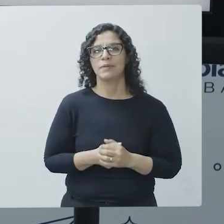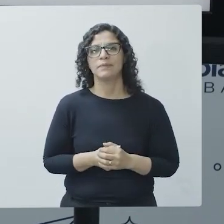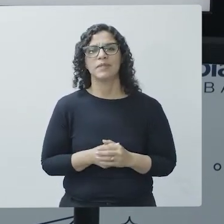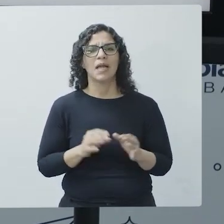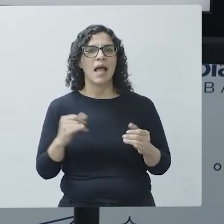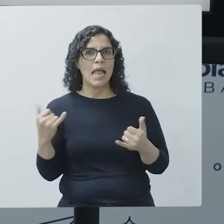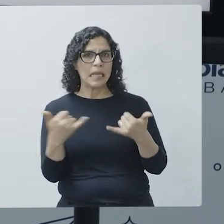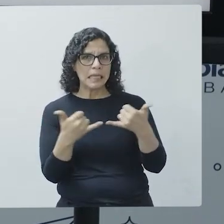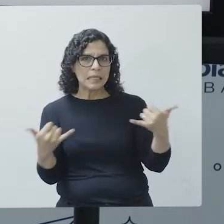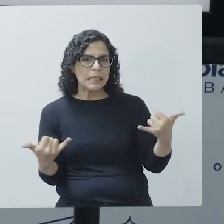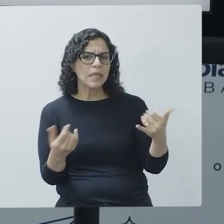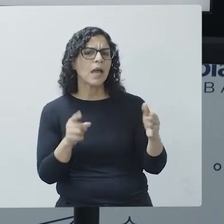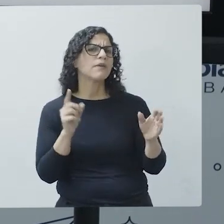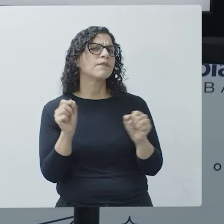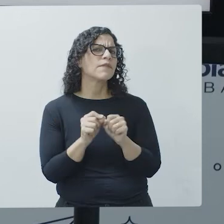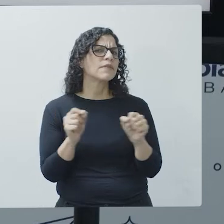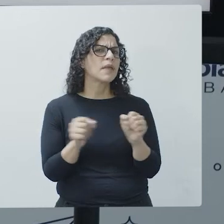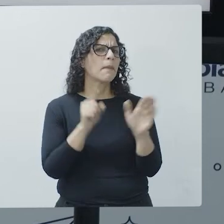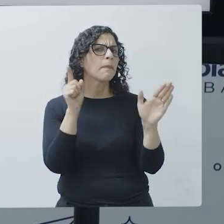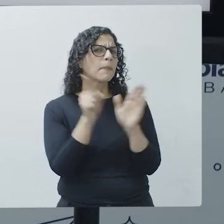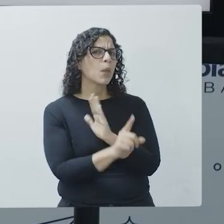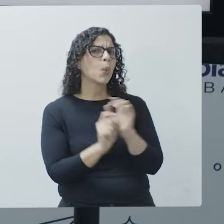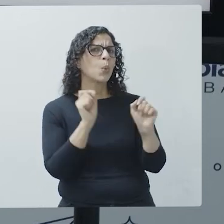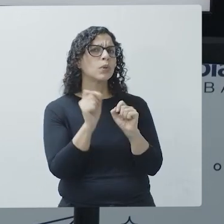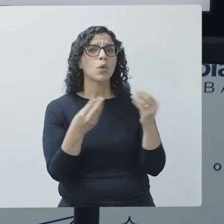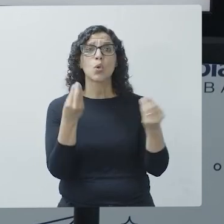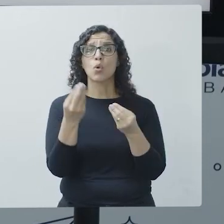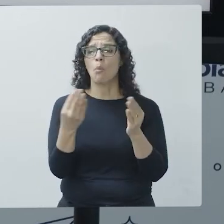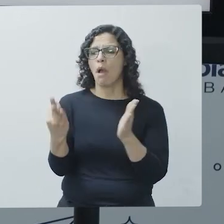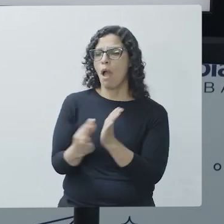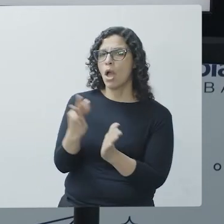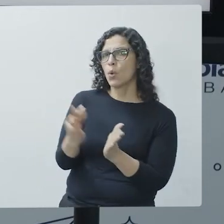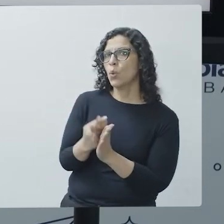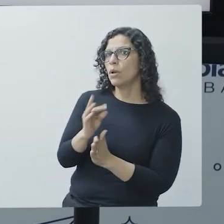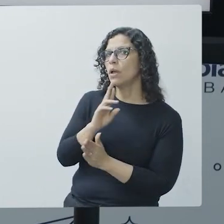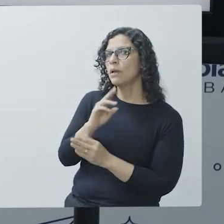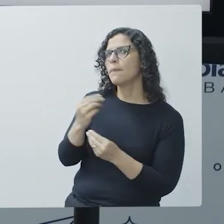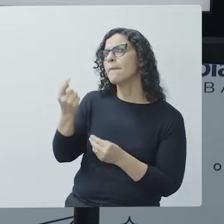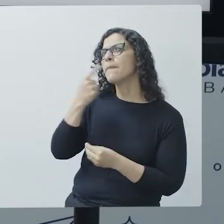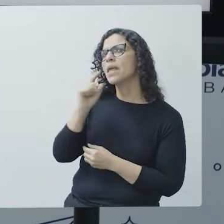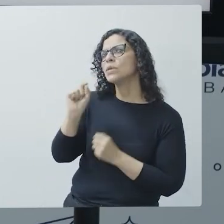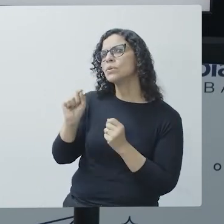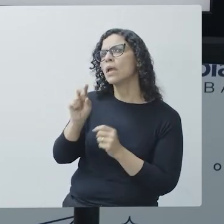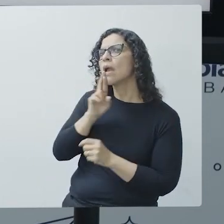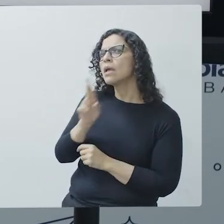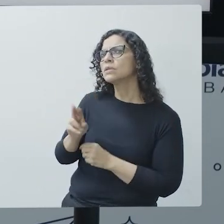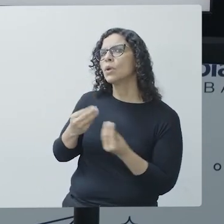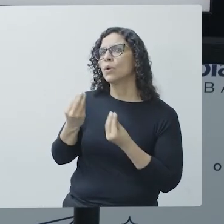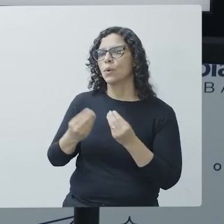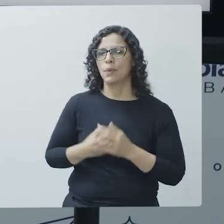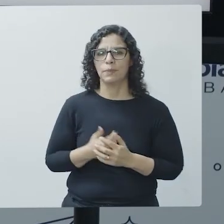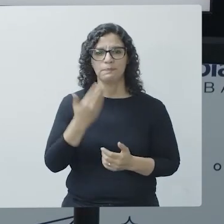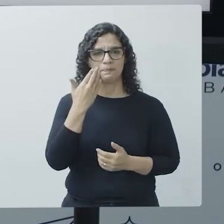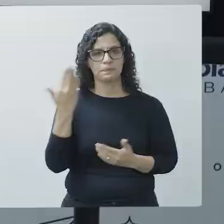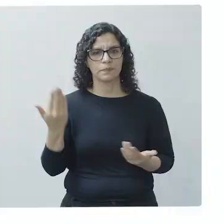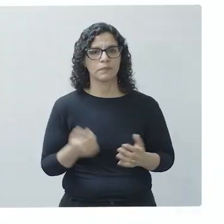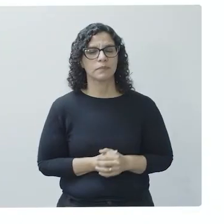essa linha, o que que ela vai perguntar e como a agulha vai receber isso que ela vai perguntar. Olha só.